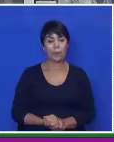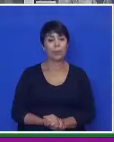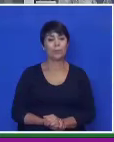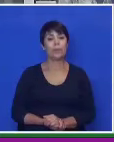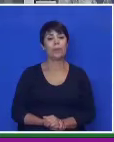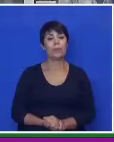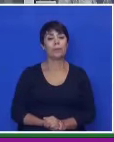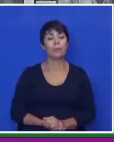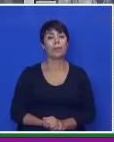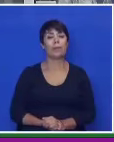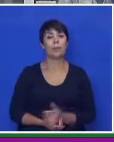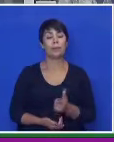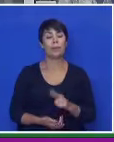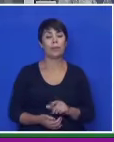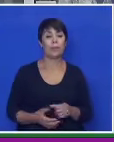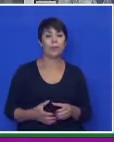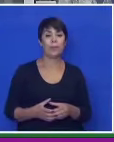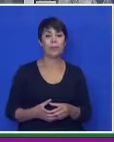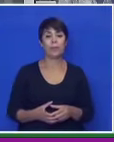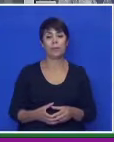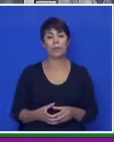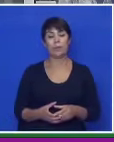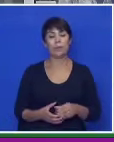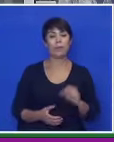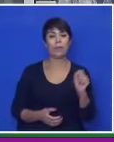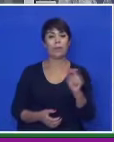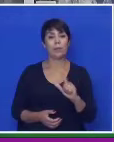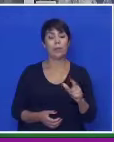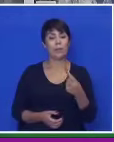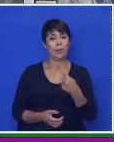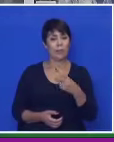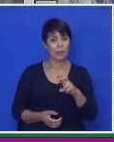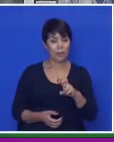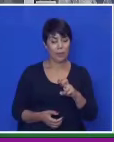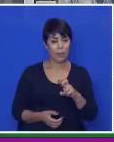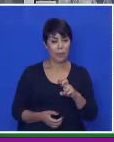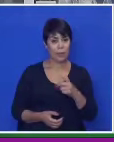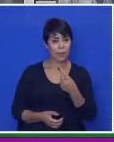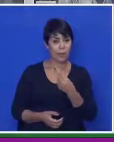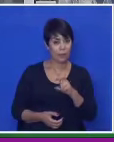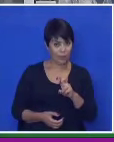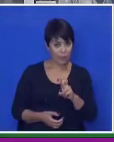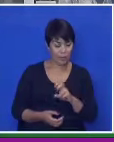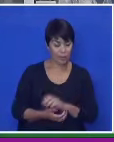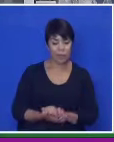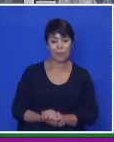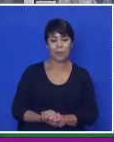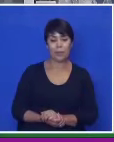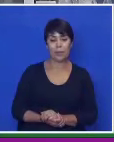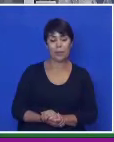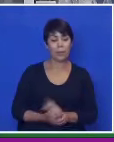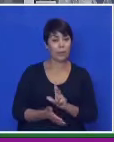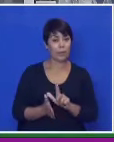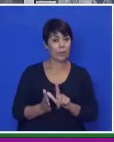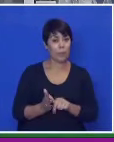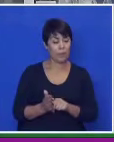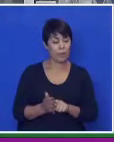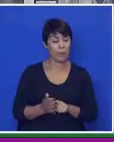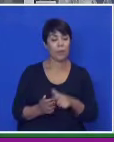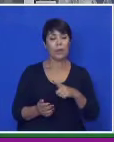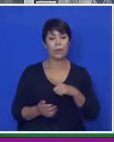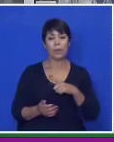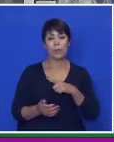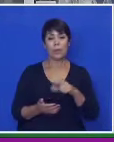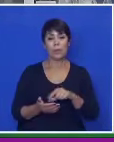Agora você conferindo o sorteio da Loto Fácil. Bola azul número 15. Azul 15. Na sequência da Loto